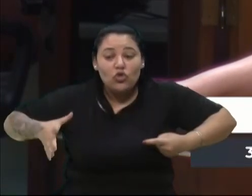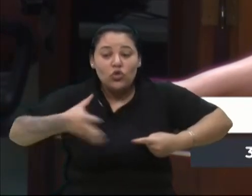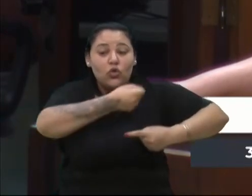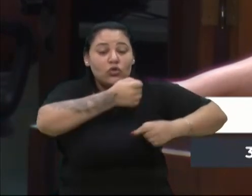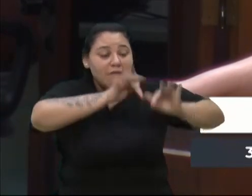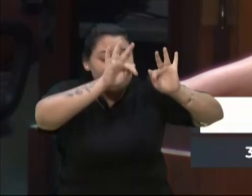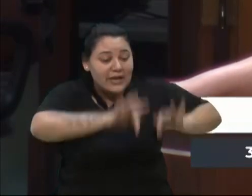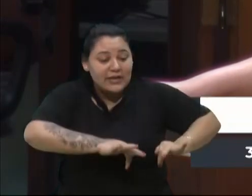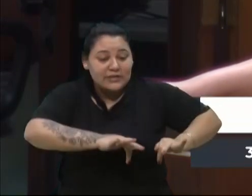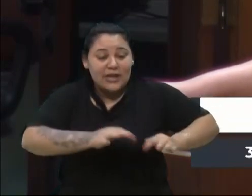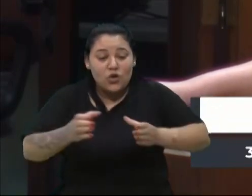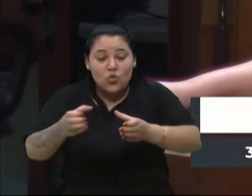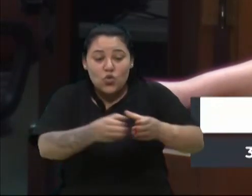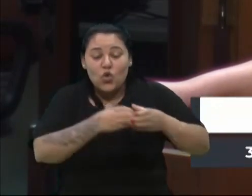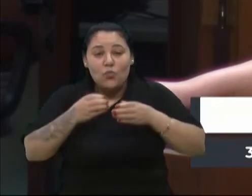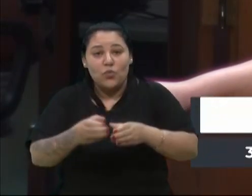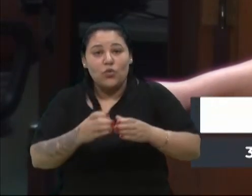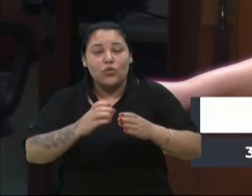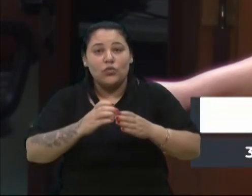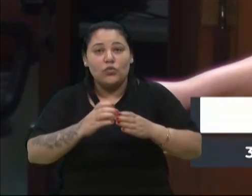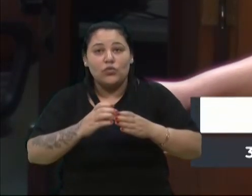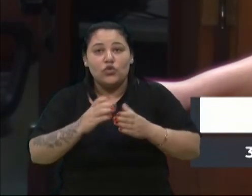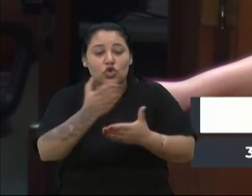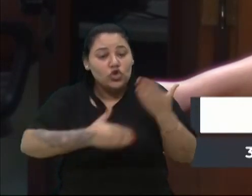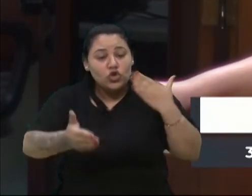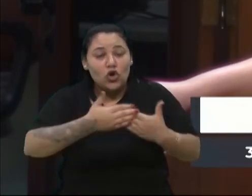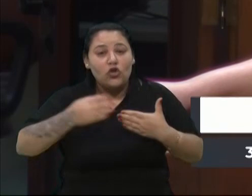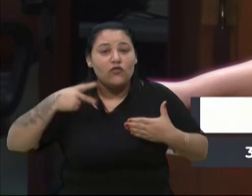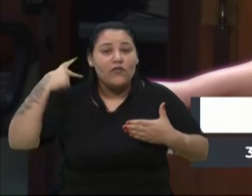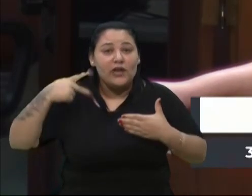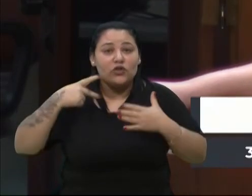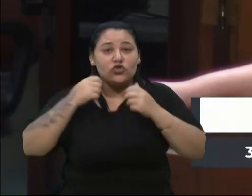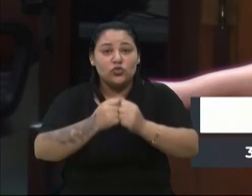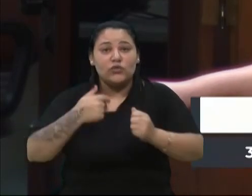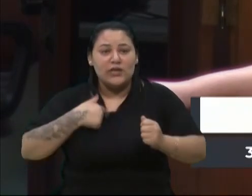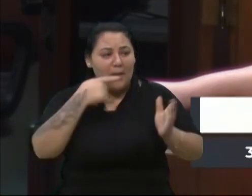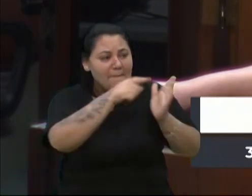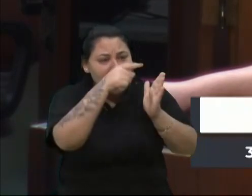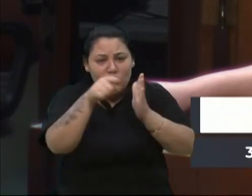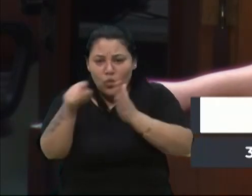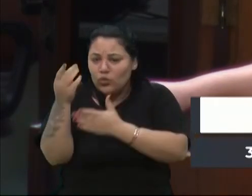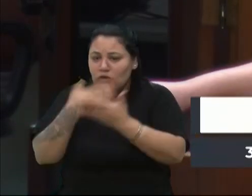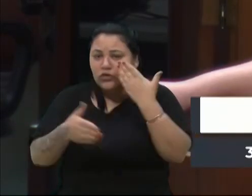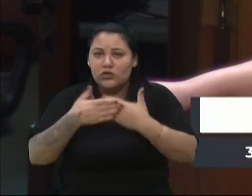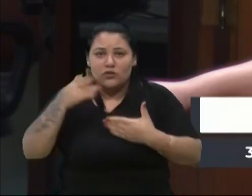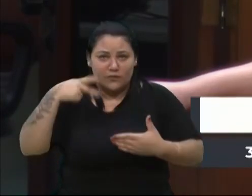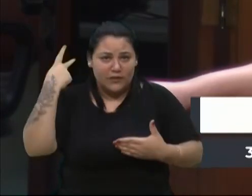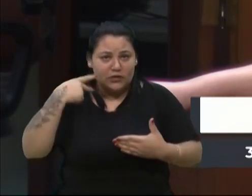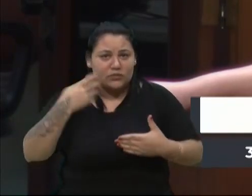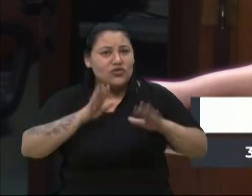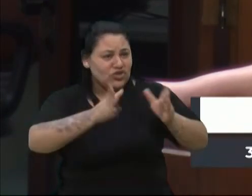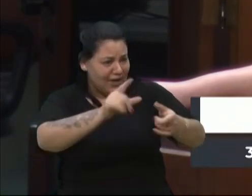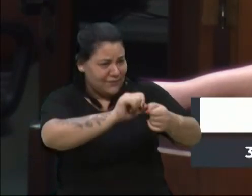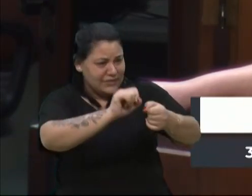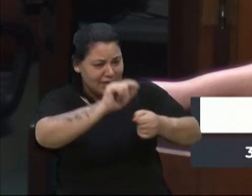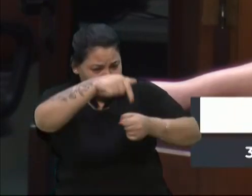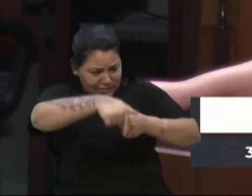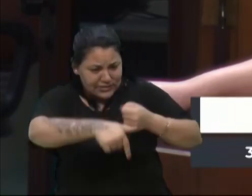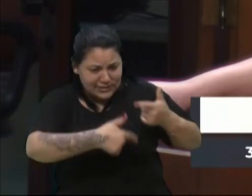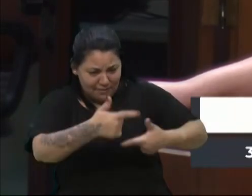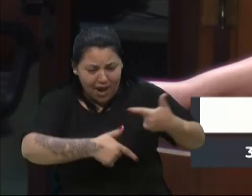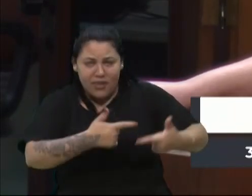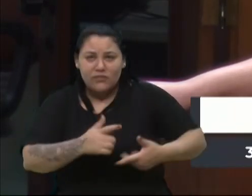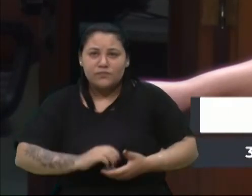finalizarmos coletivamente. E eu pergunto aos vereadores membros da CPI, nós já realizamos esse